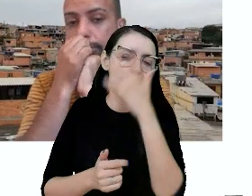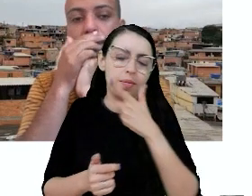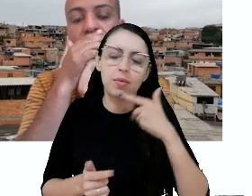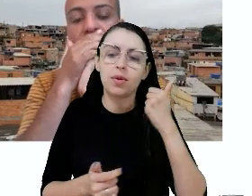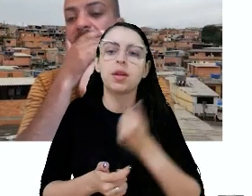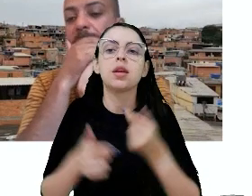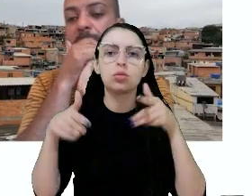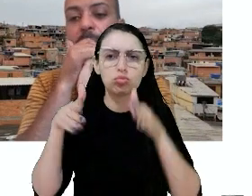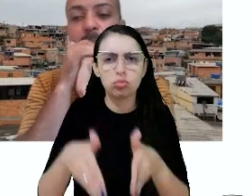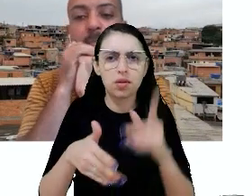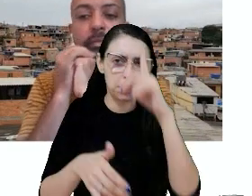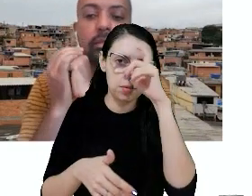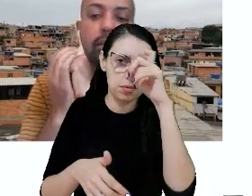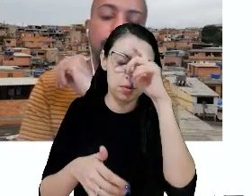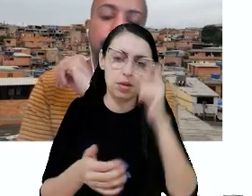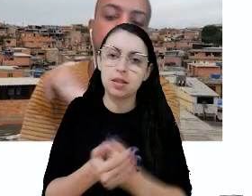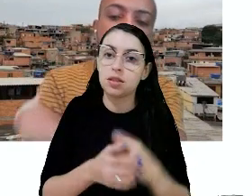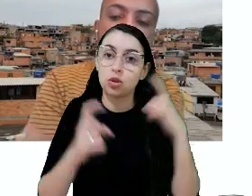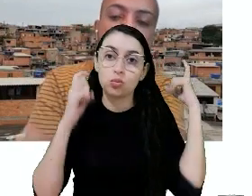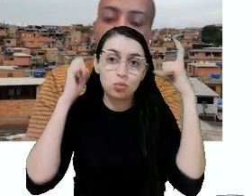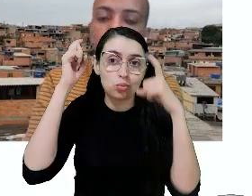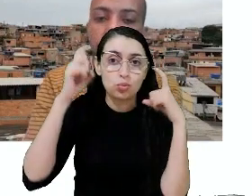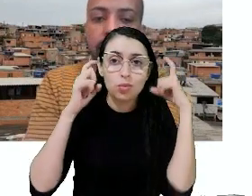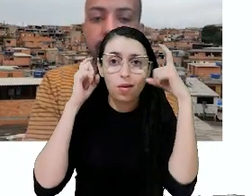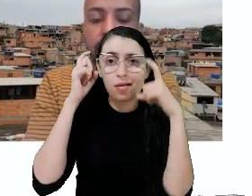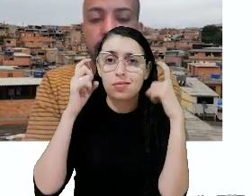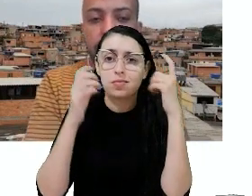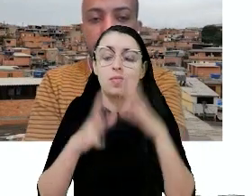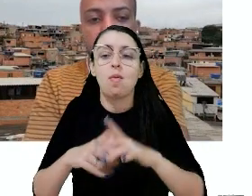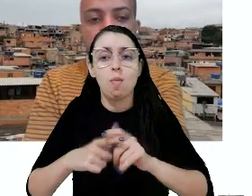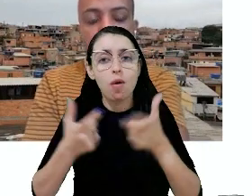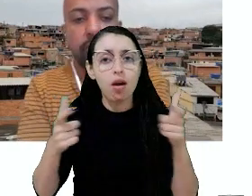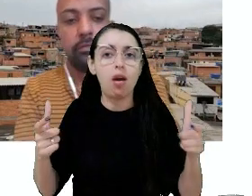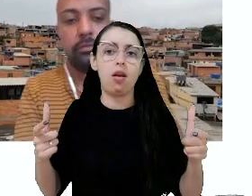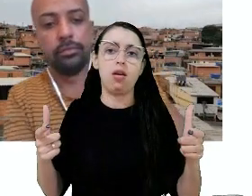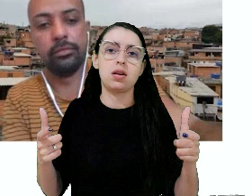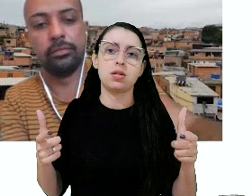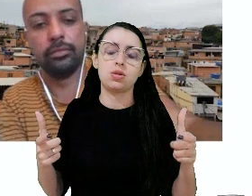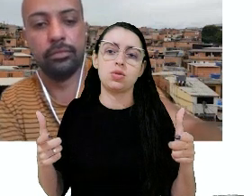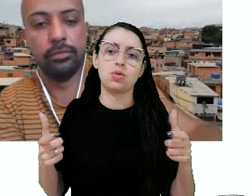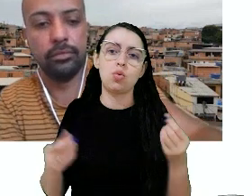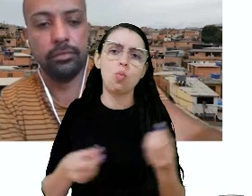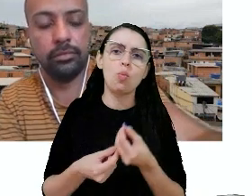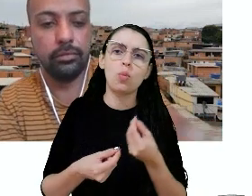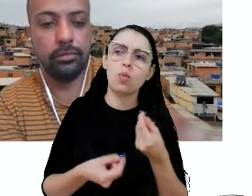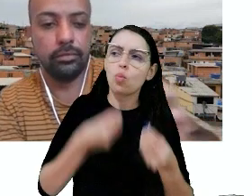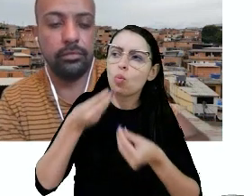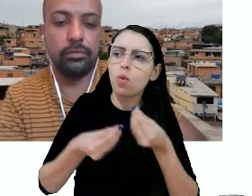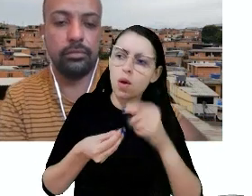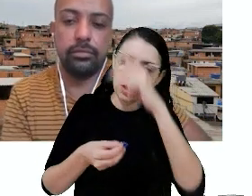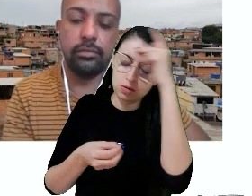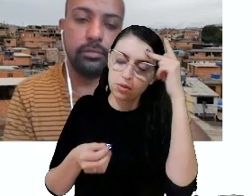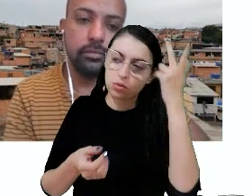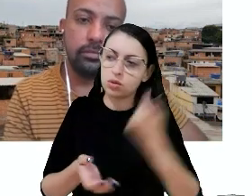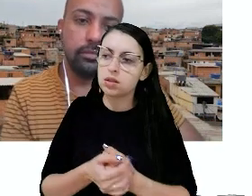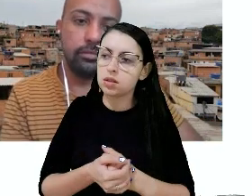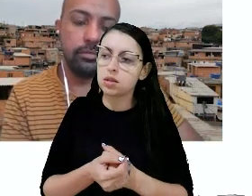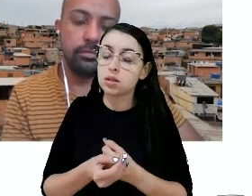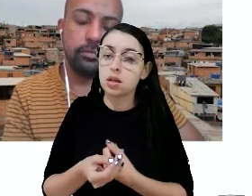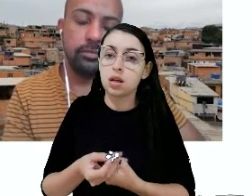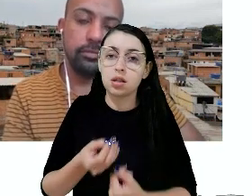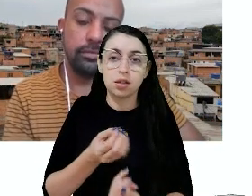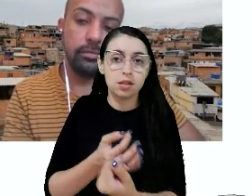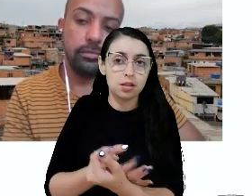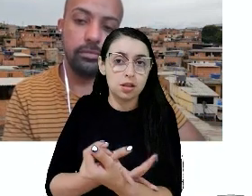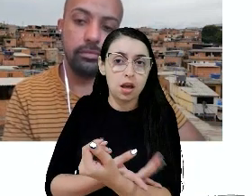muito bonito na sua área, que tem uma preocupação muito grande com as pessoas. Essa sensibilidade